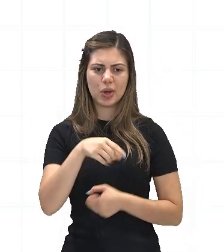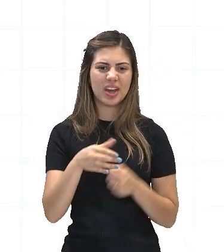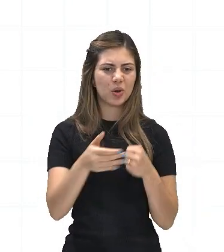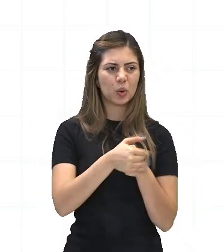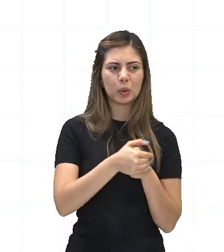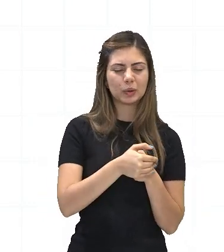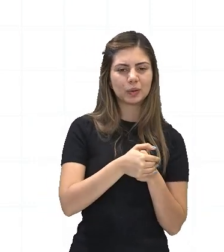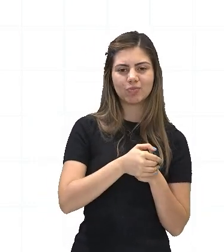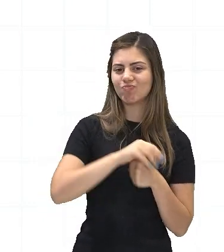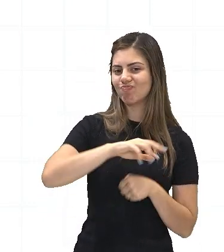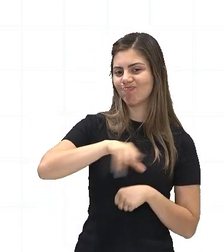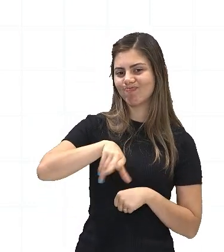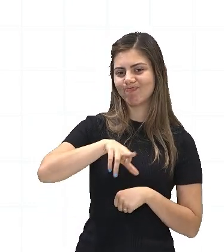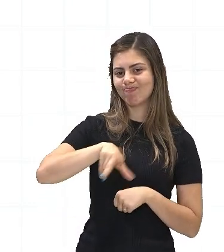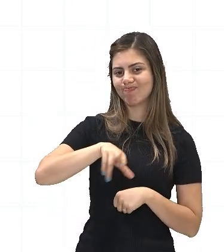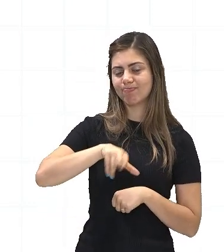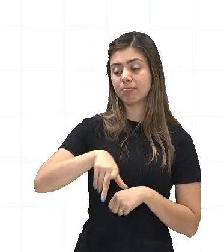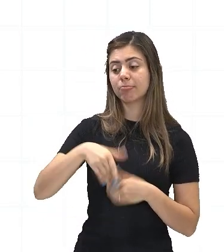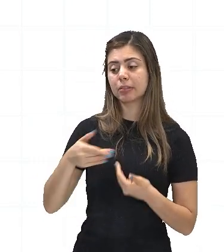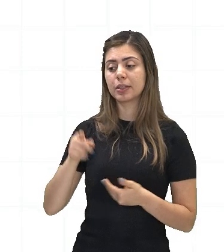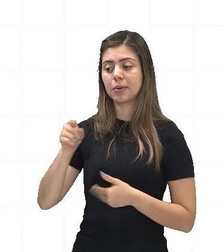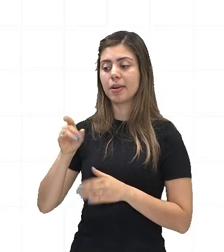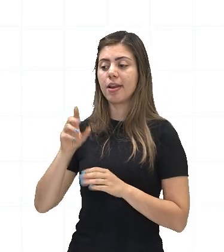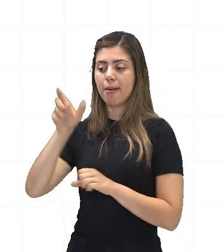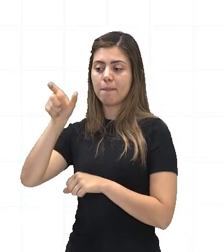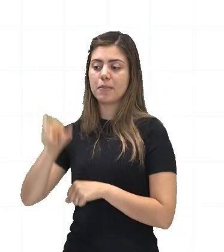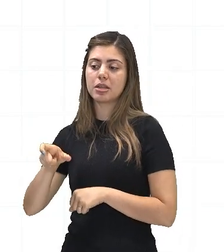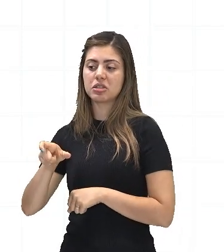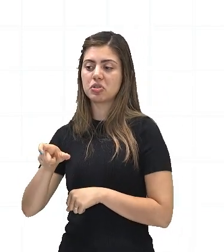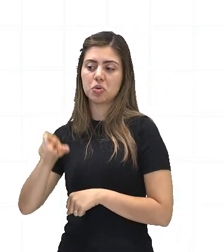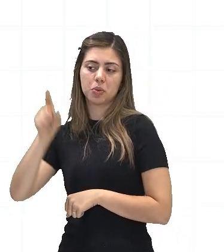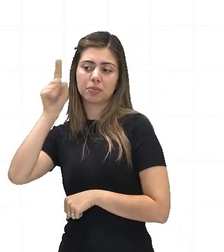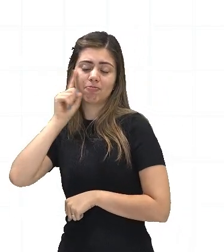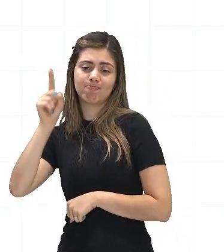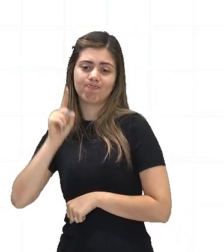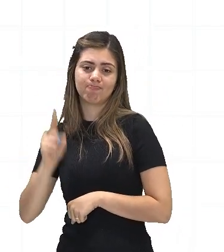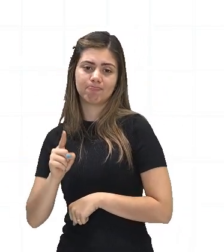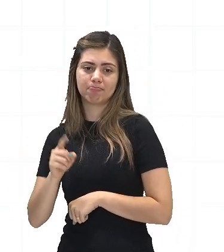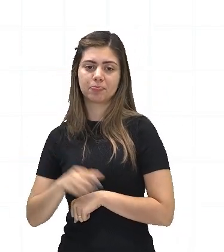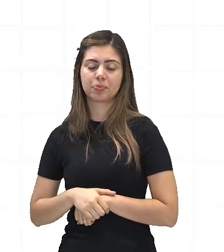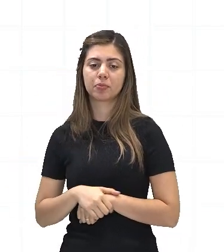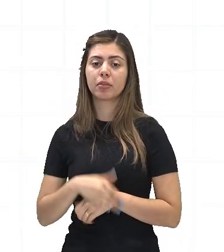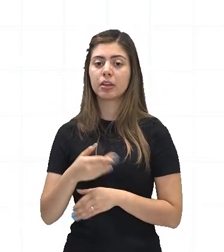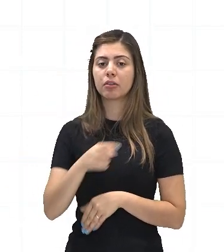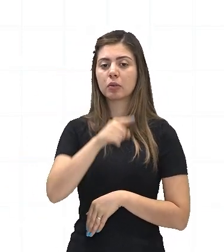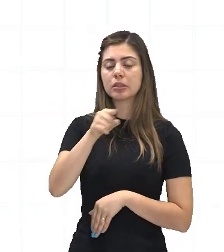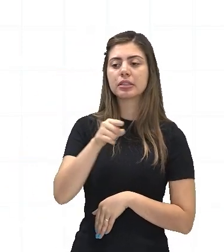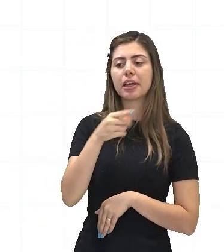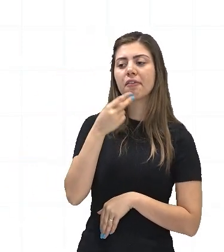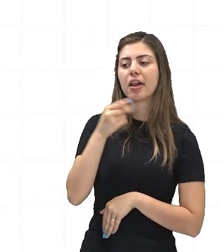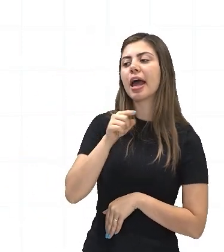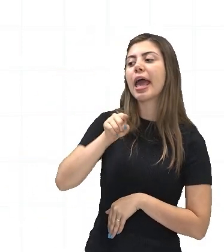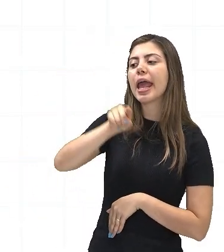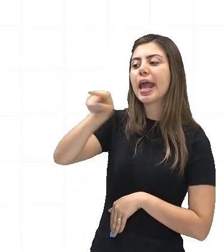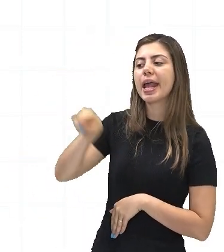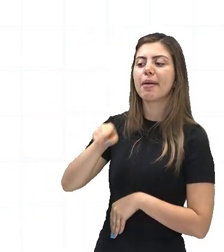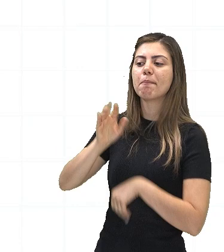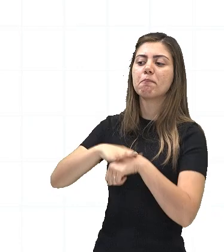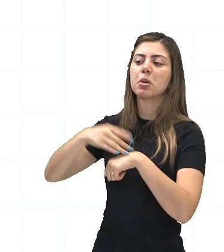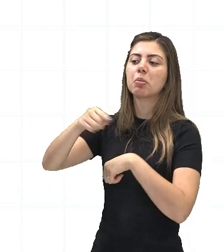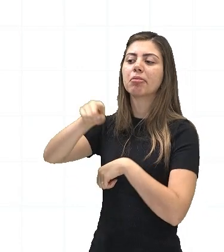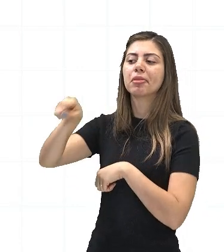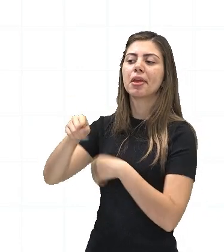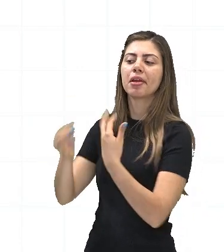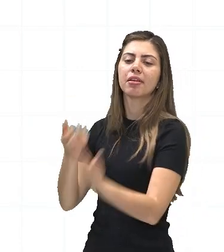oculto. Eu vou dizer que o meu sujeito está indeterminado. Por quê? Quando você diz, eles queimaram, quem são eles? Né?